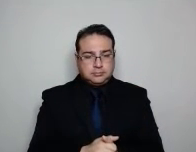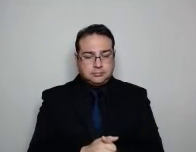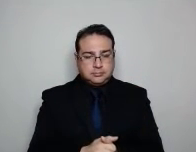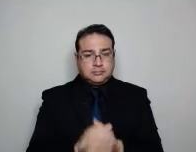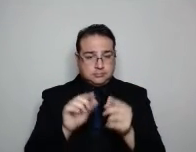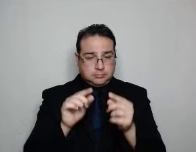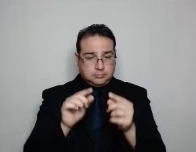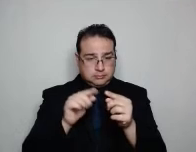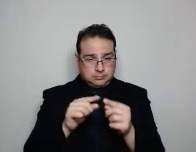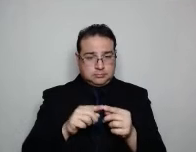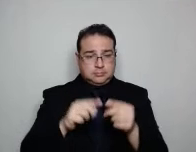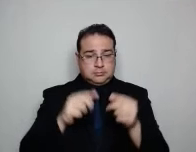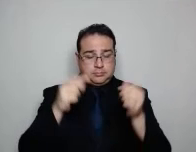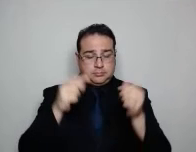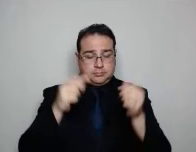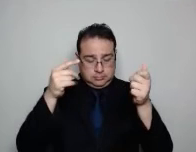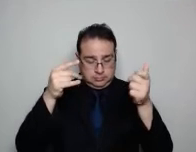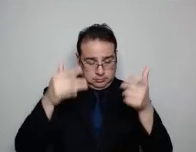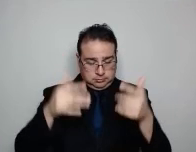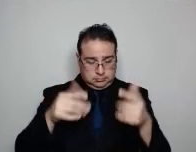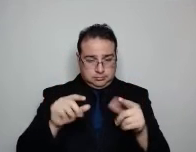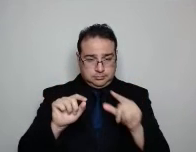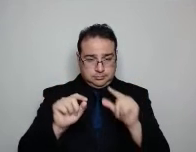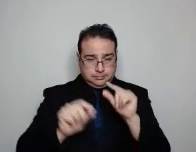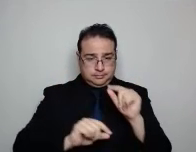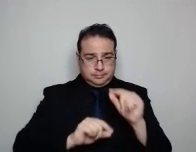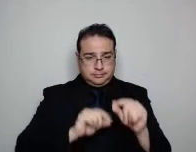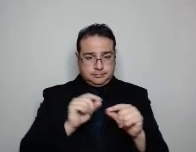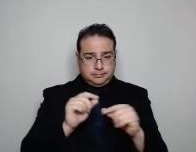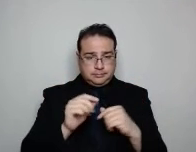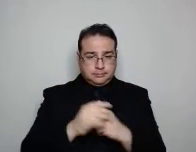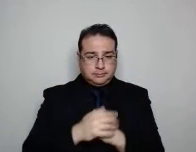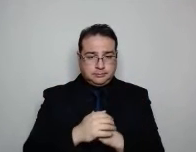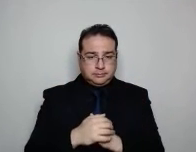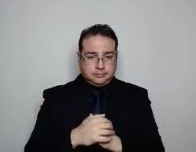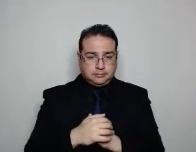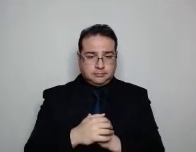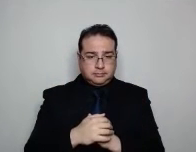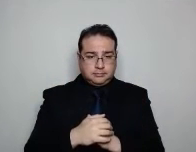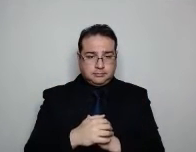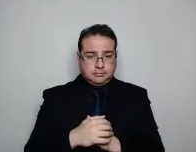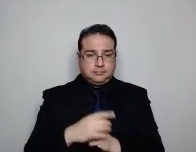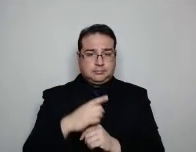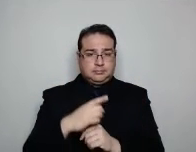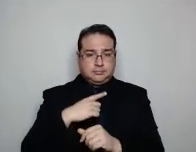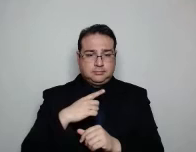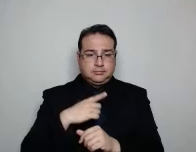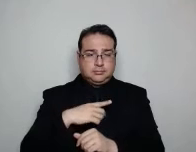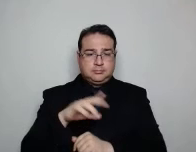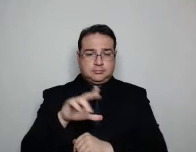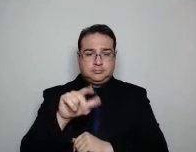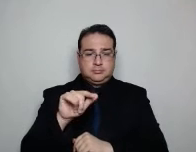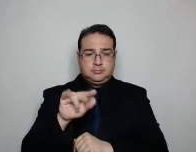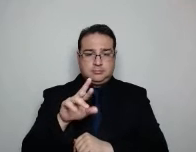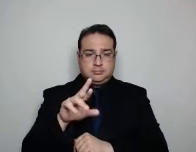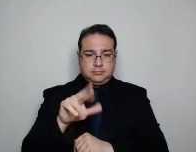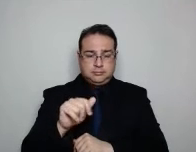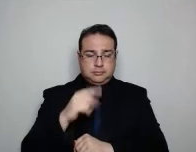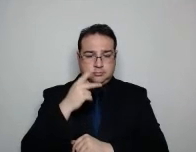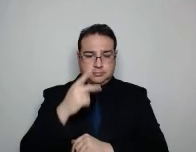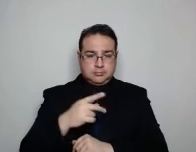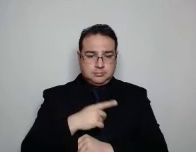excelência, a autora alega que é portadora de carcinoma hepatocelular. No caso, ela